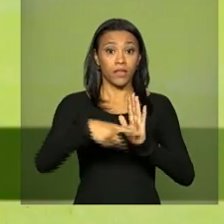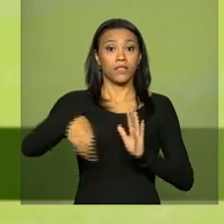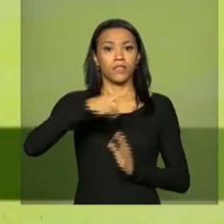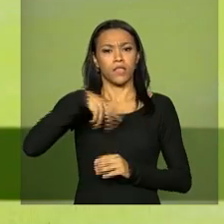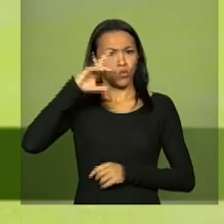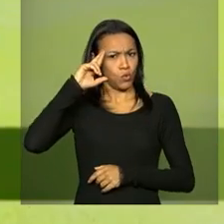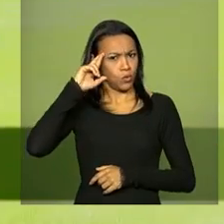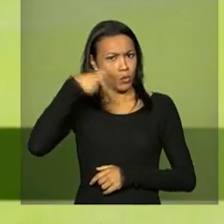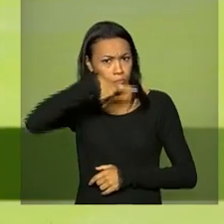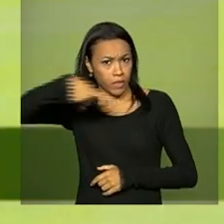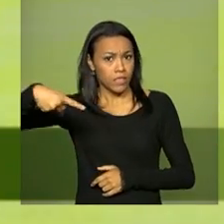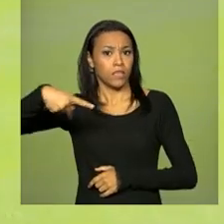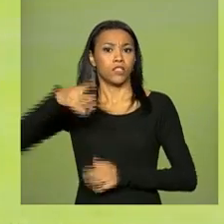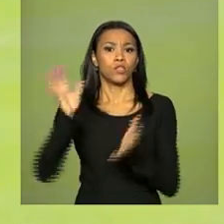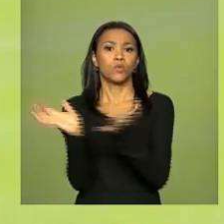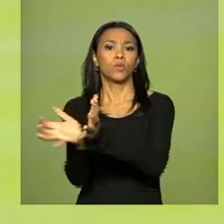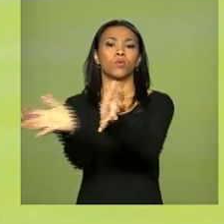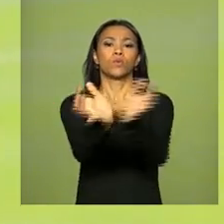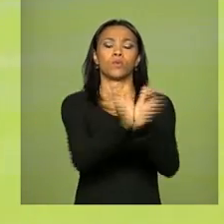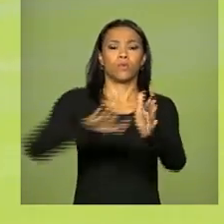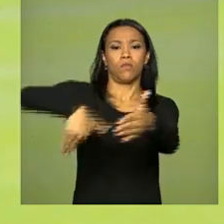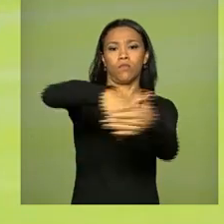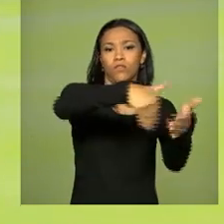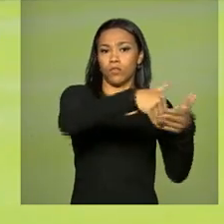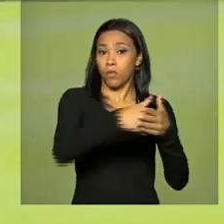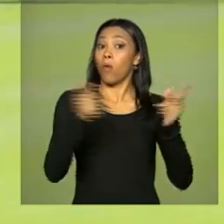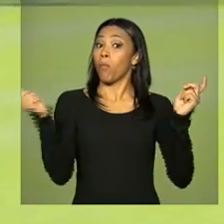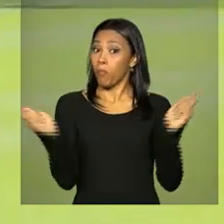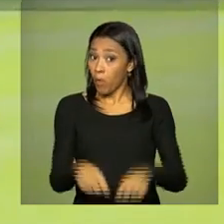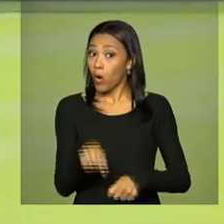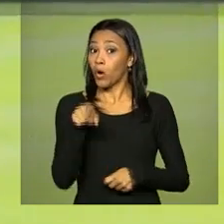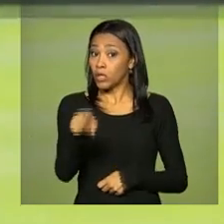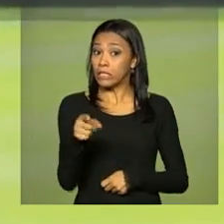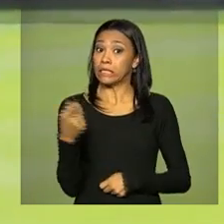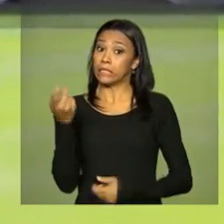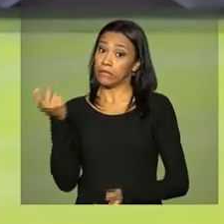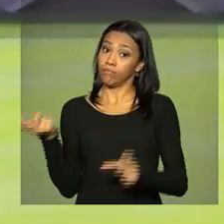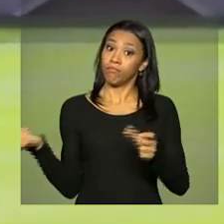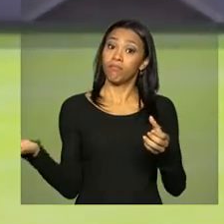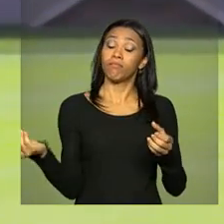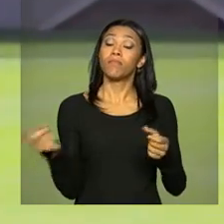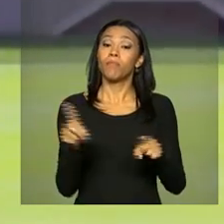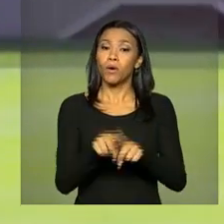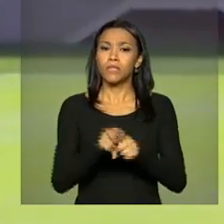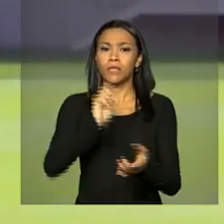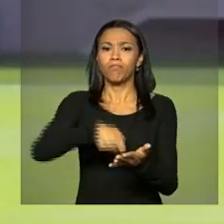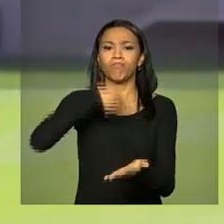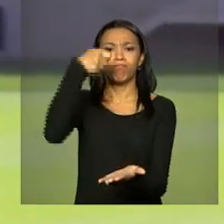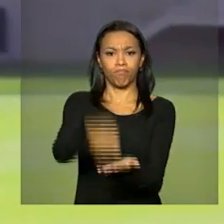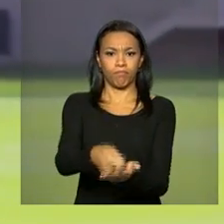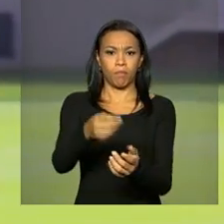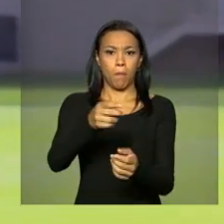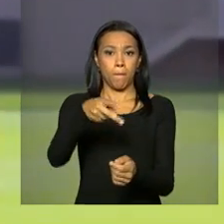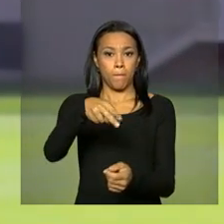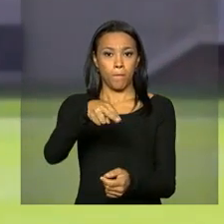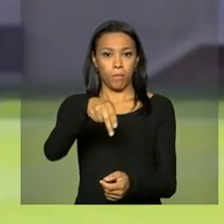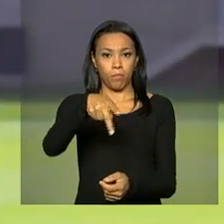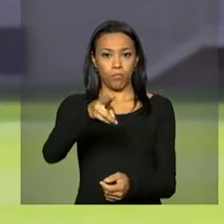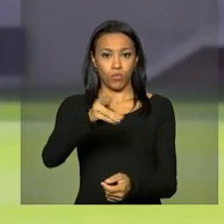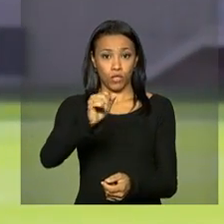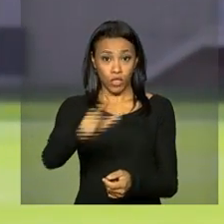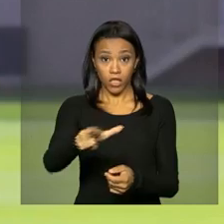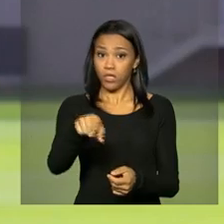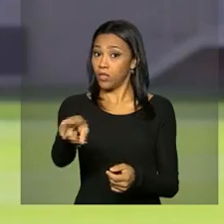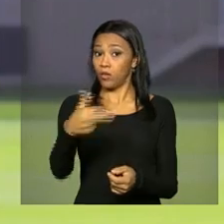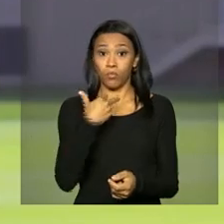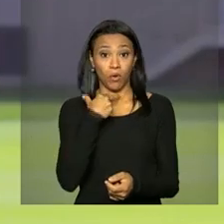poderão responder individualmente em caso de má gestão. Entre as punições está a proibição de concorrer a um